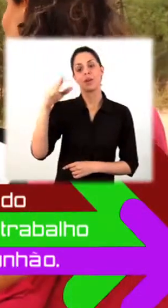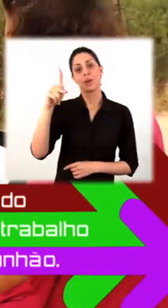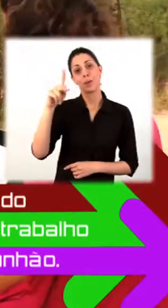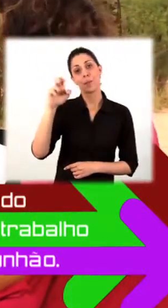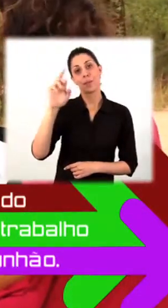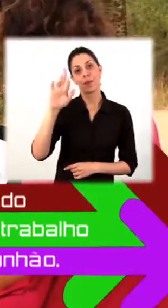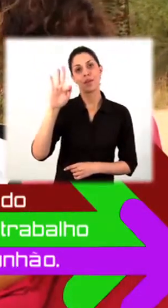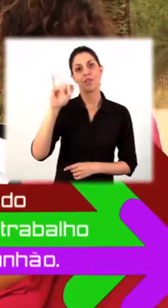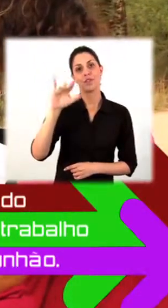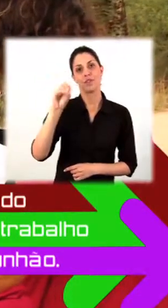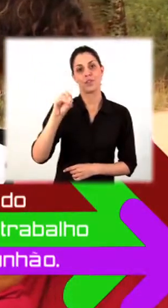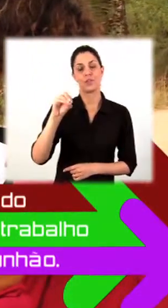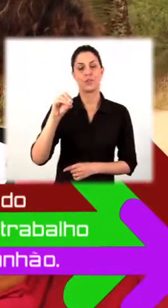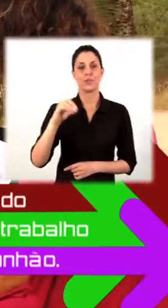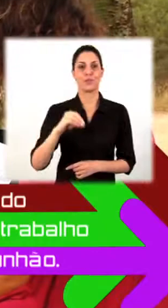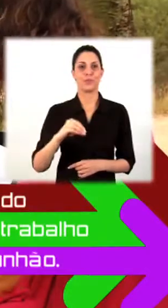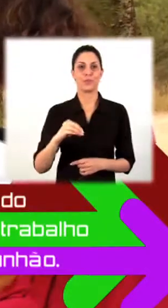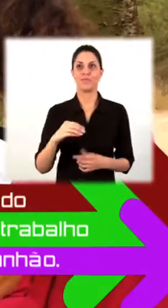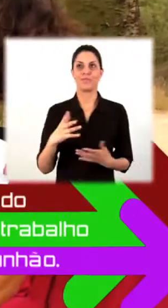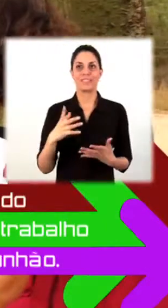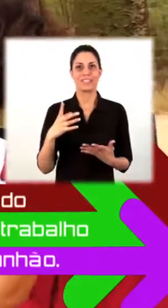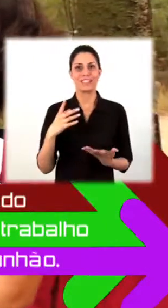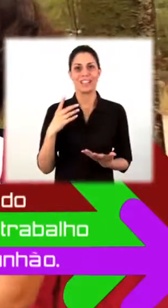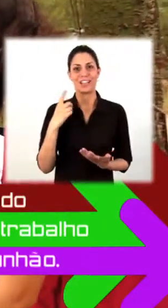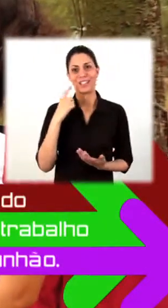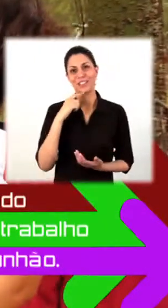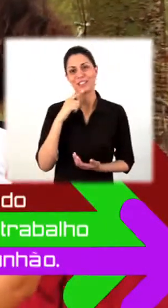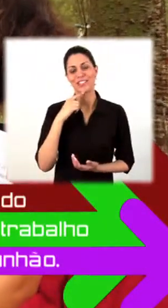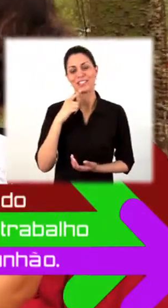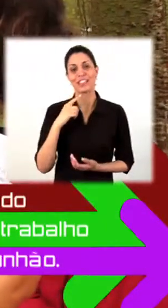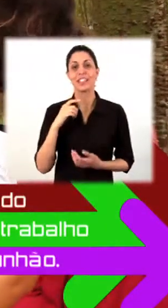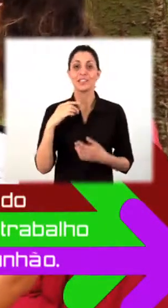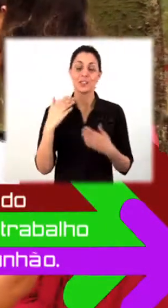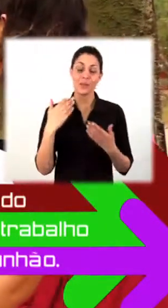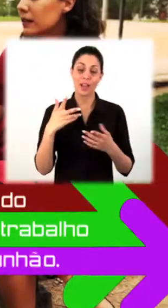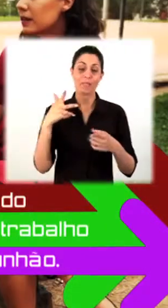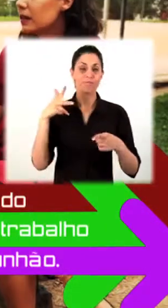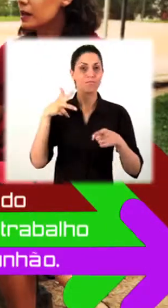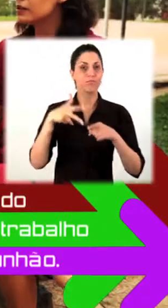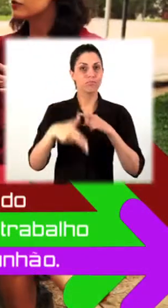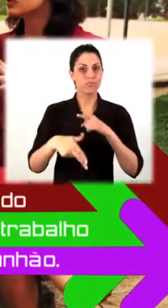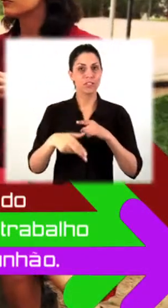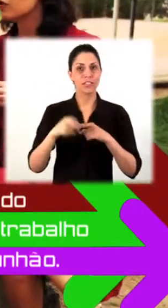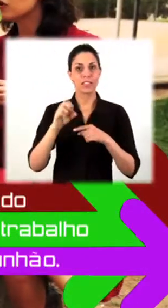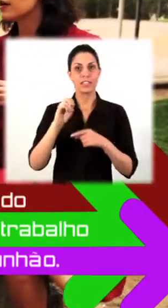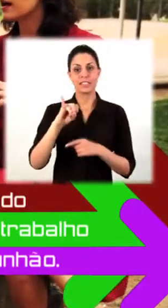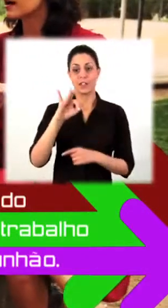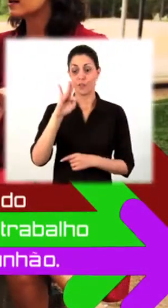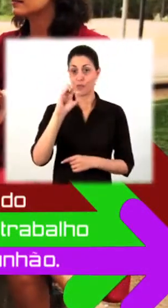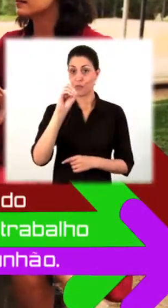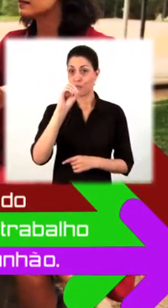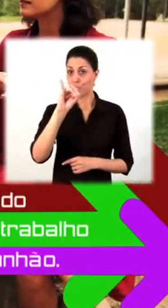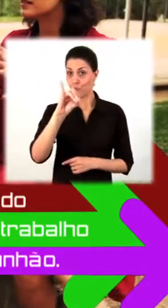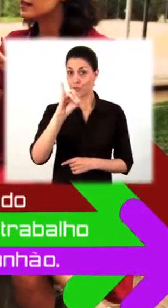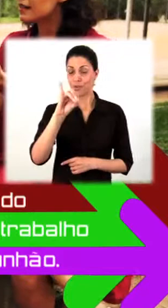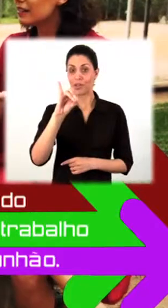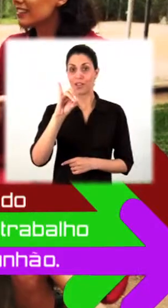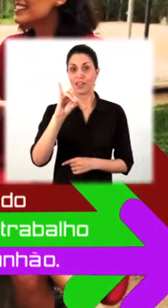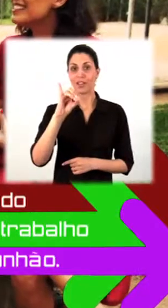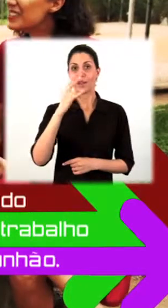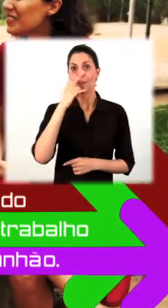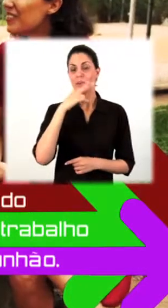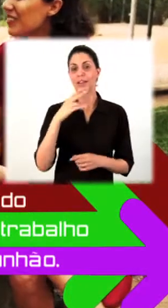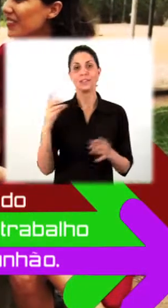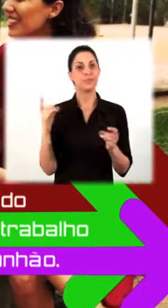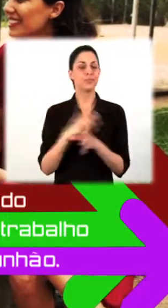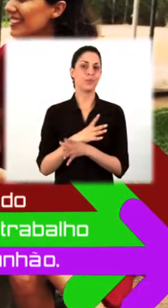Foi? Não. Vamos ver. a ação interrompida. Se fosse foi, ela Seria pronta, teria